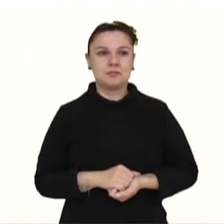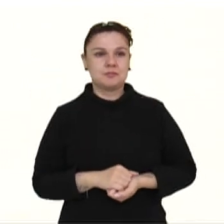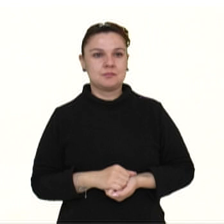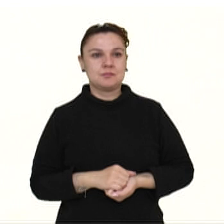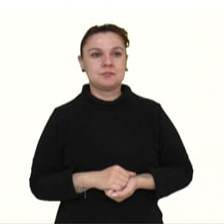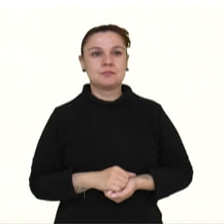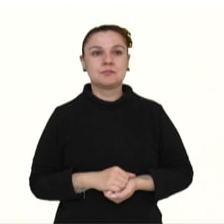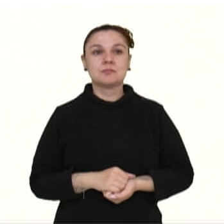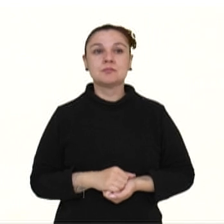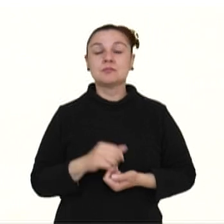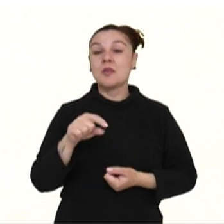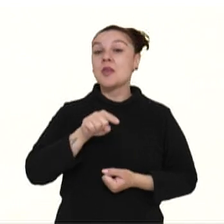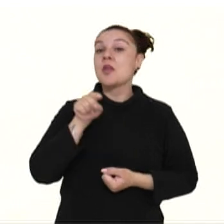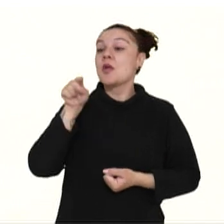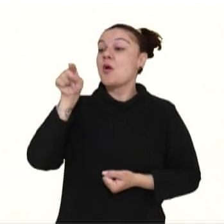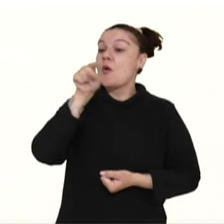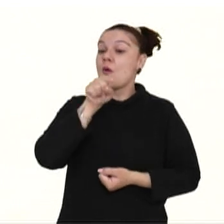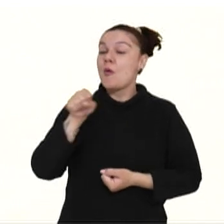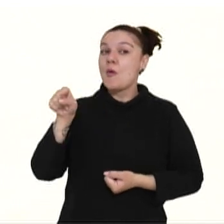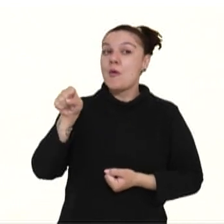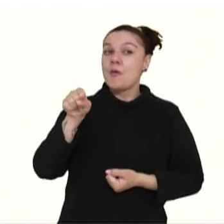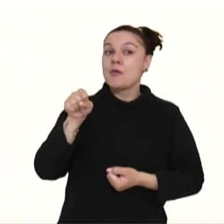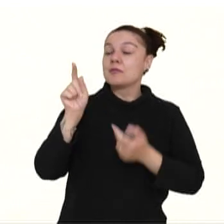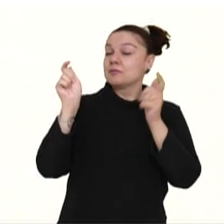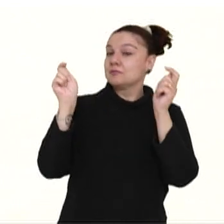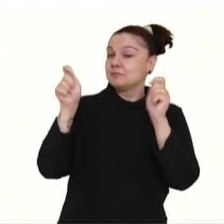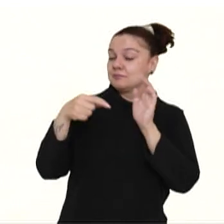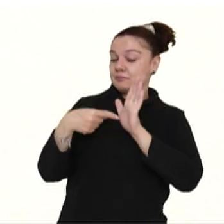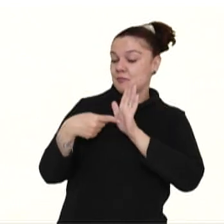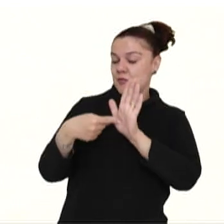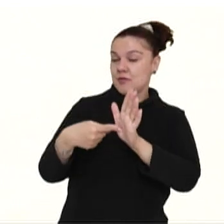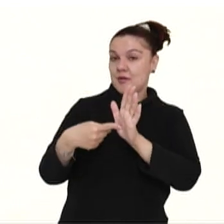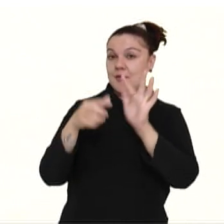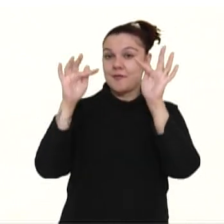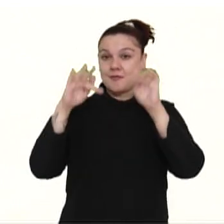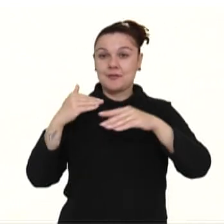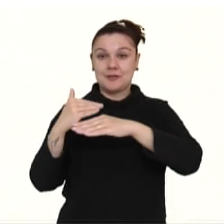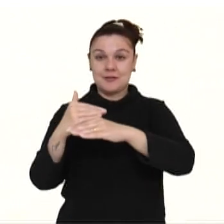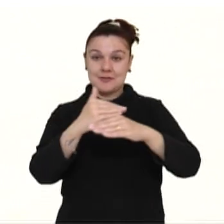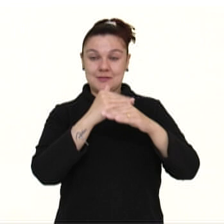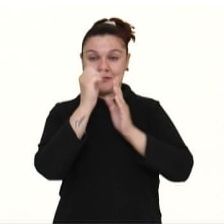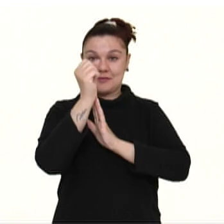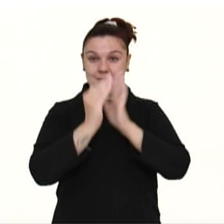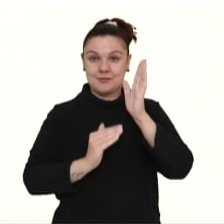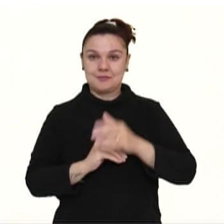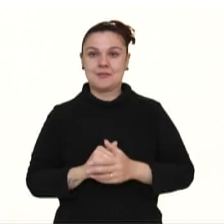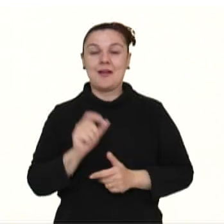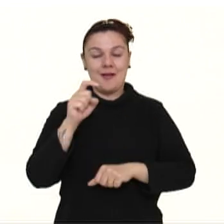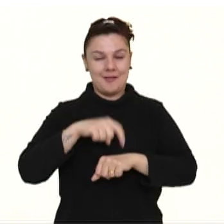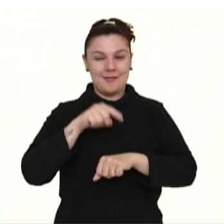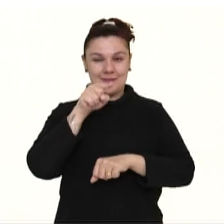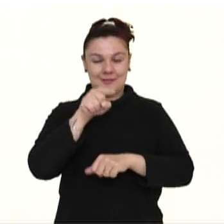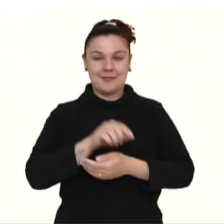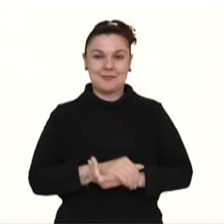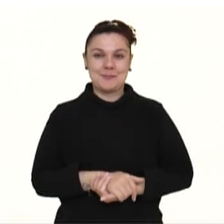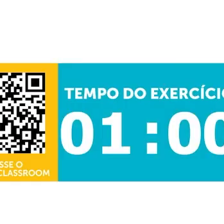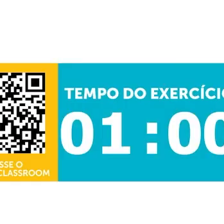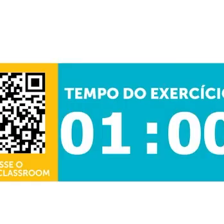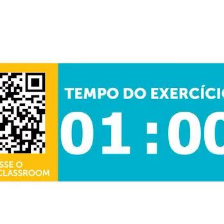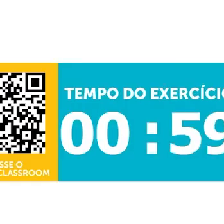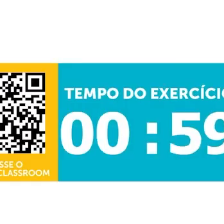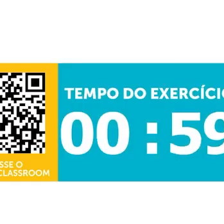Então ele quer saber qual desses desenhos aqui representa a situação que ele descreve no exercício. Agora é com vocês.